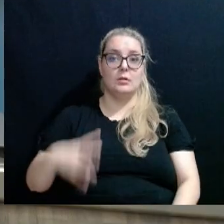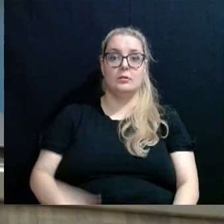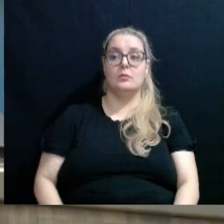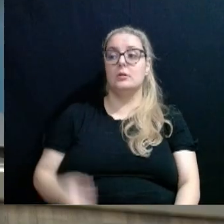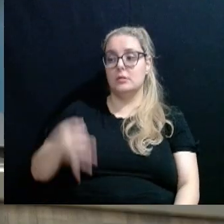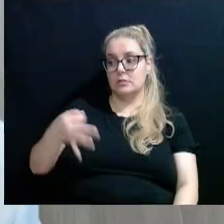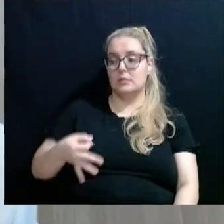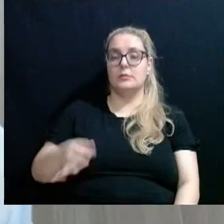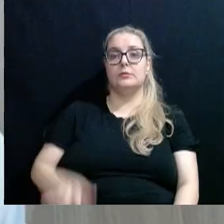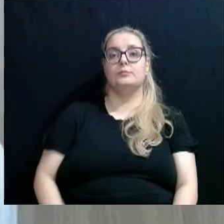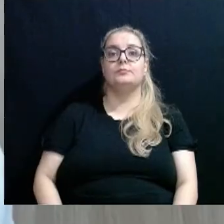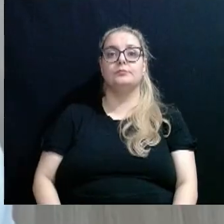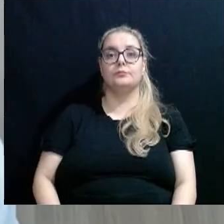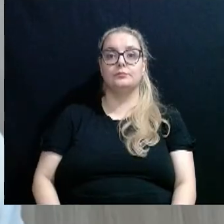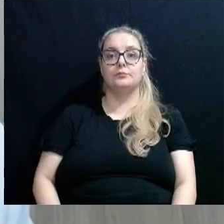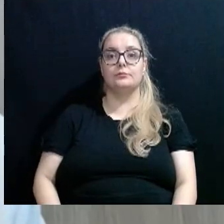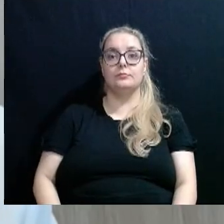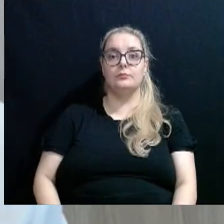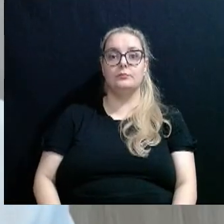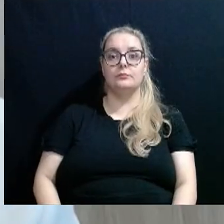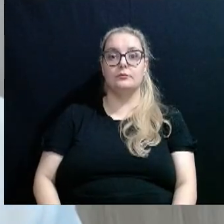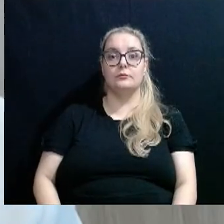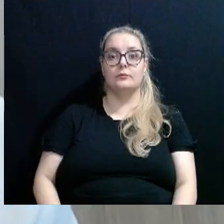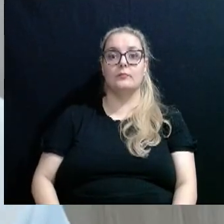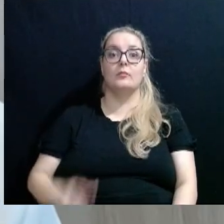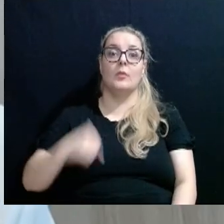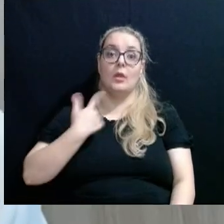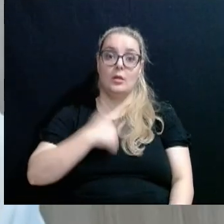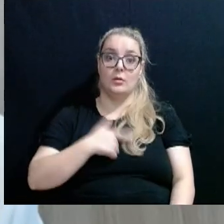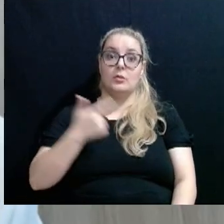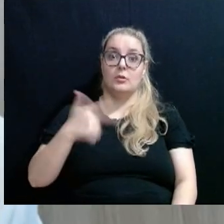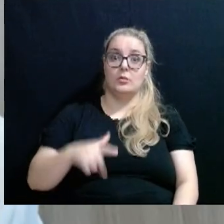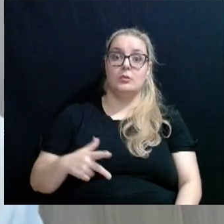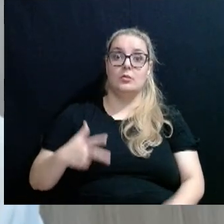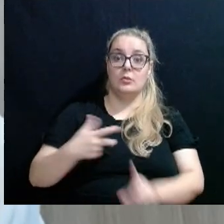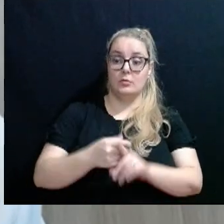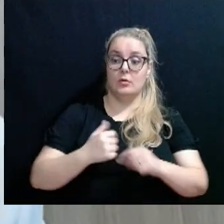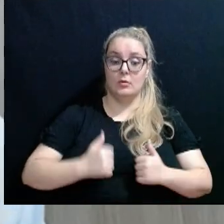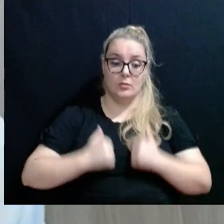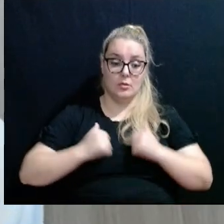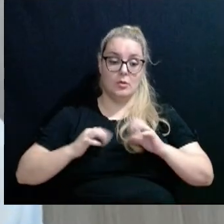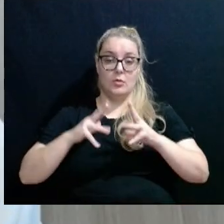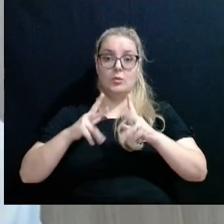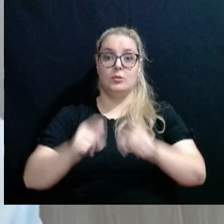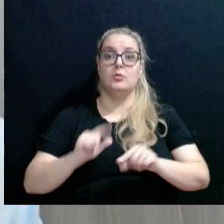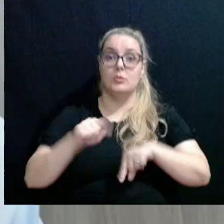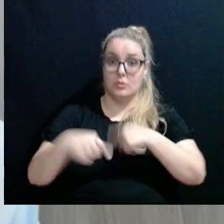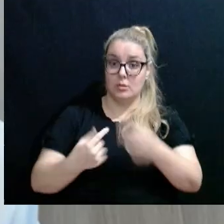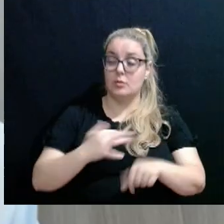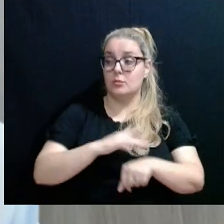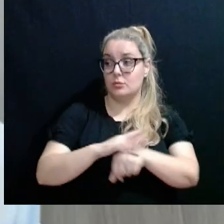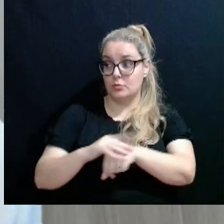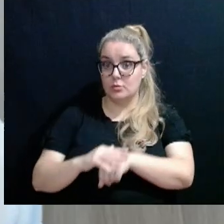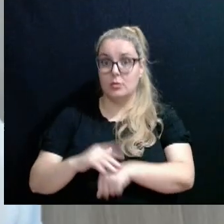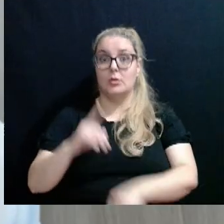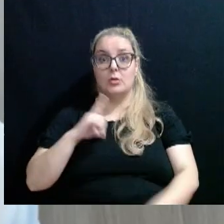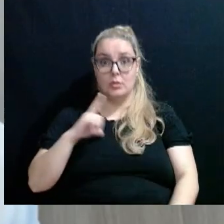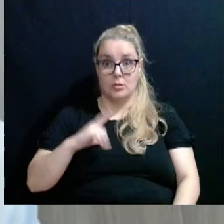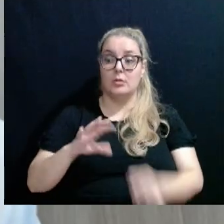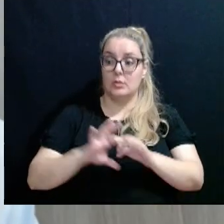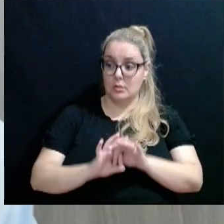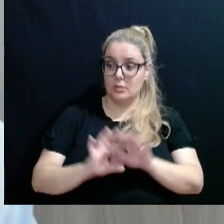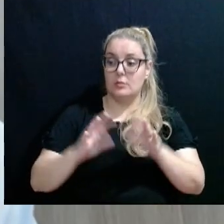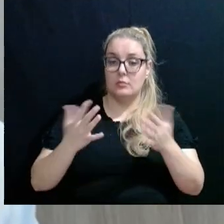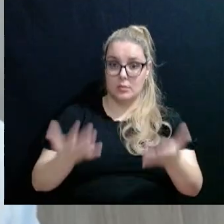rede privada? Certo. Então, a gente se manter imunizado contra todas as outras doenças que a